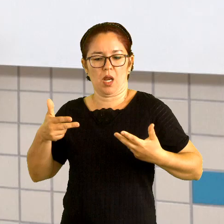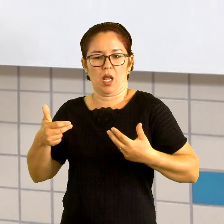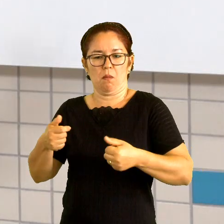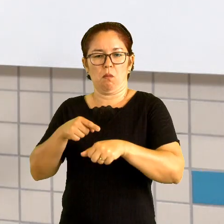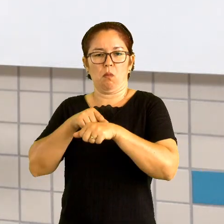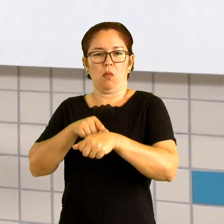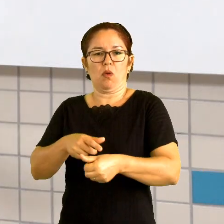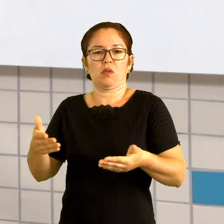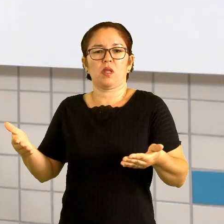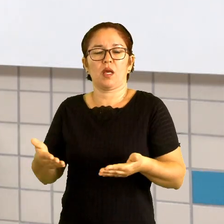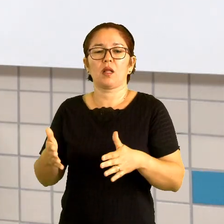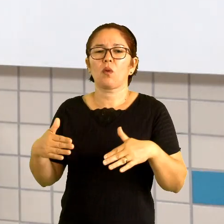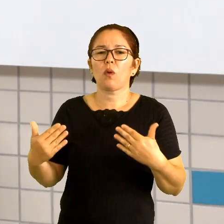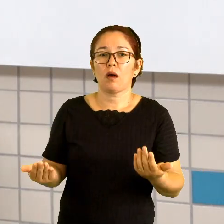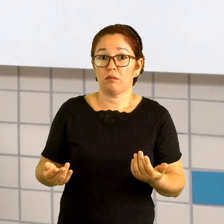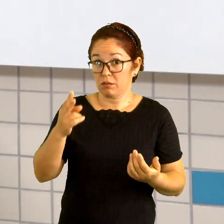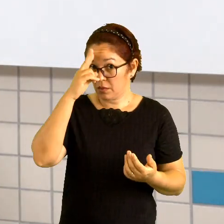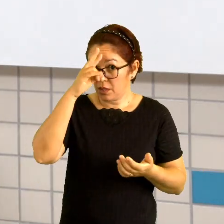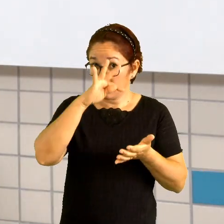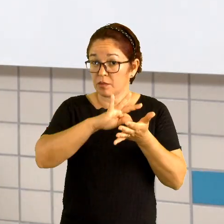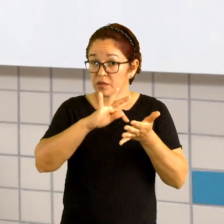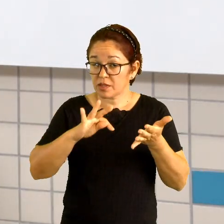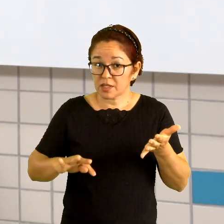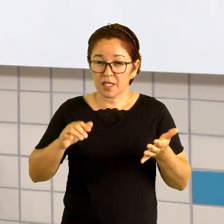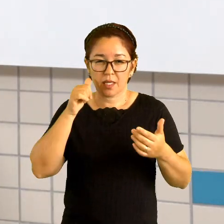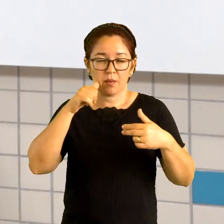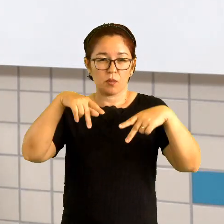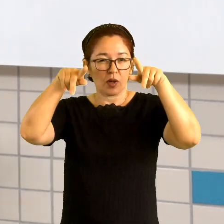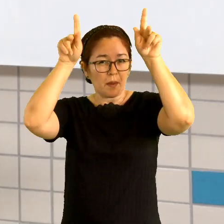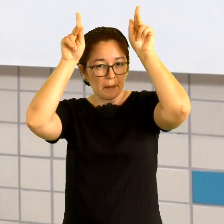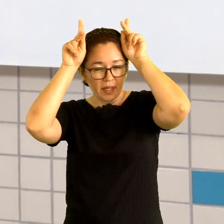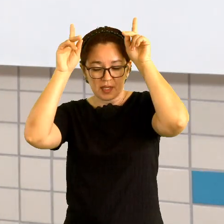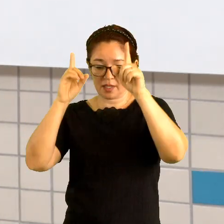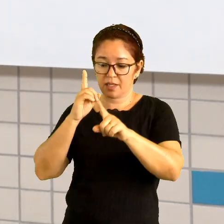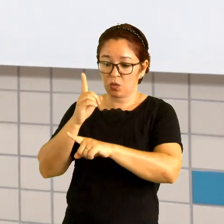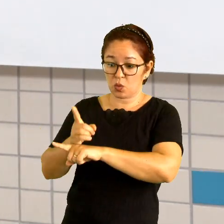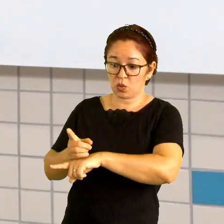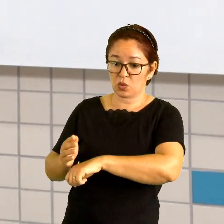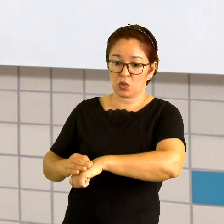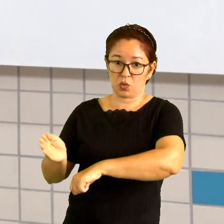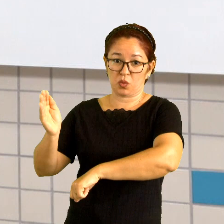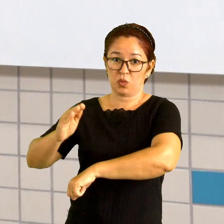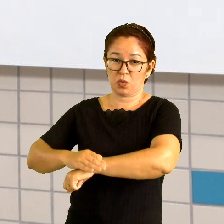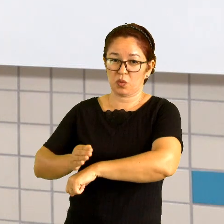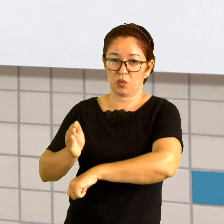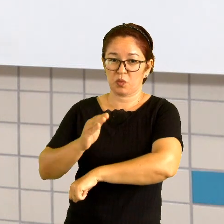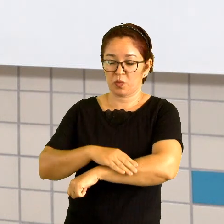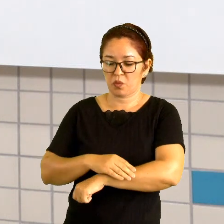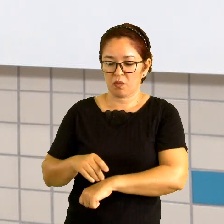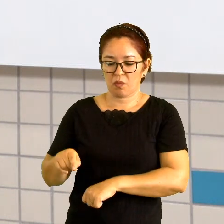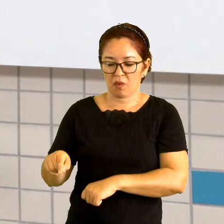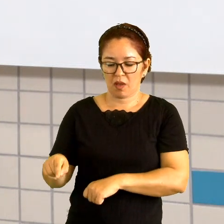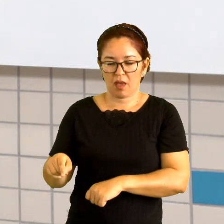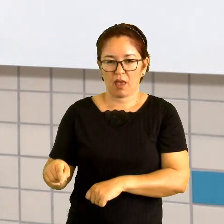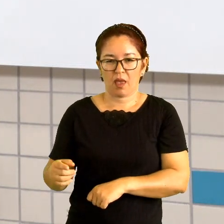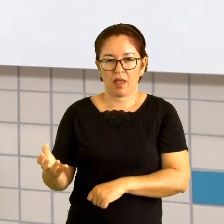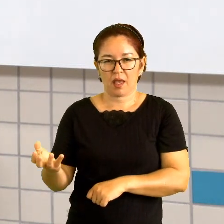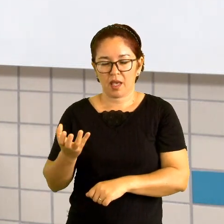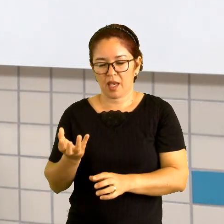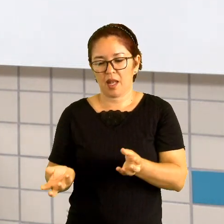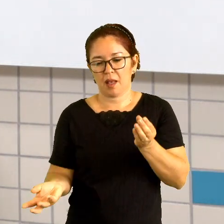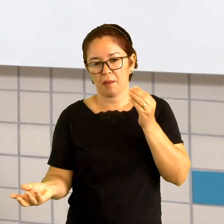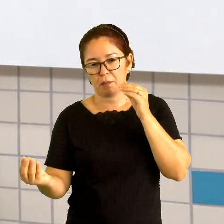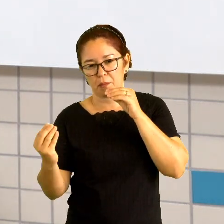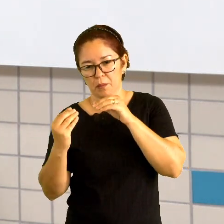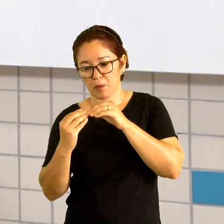ela era uma princesa, tal, encontrou a Ram quis fazer uma proposta para ele beijar ela